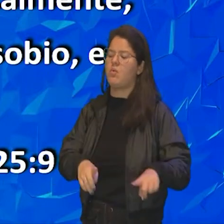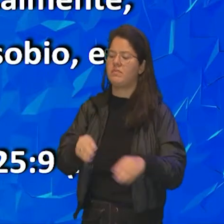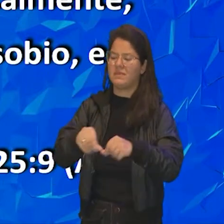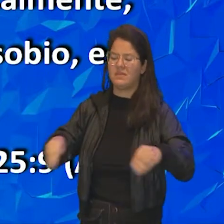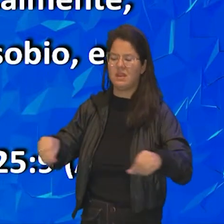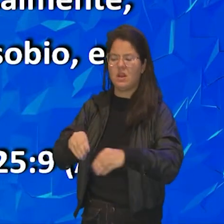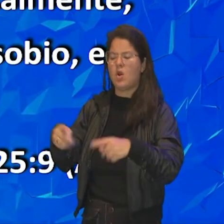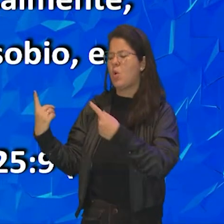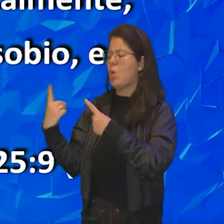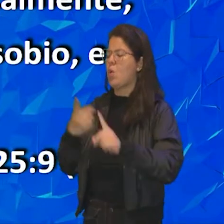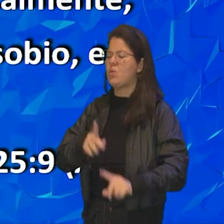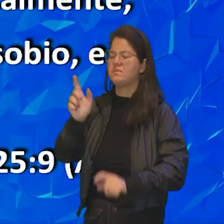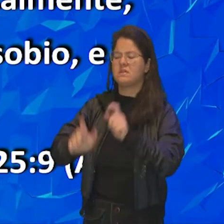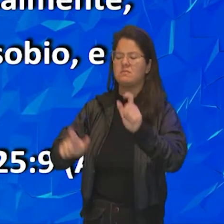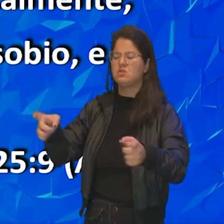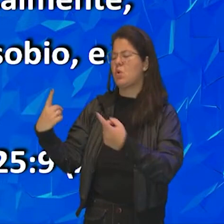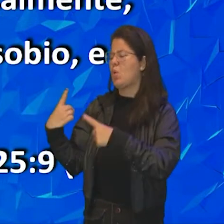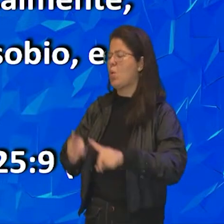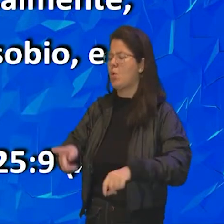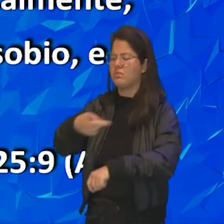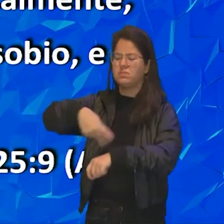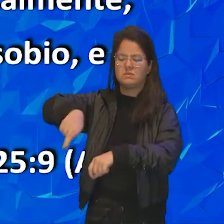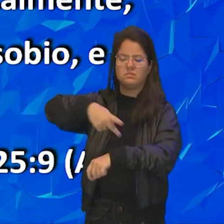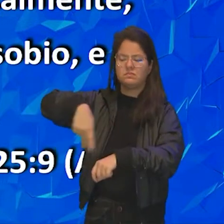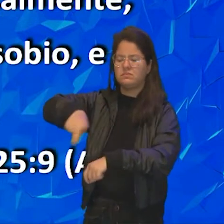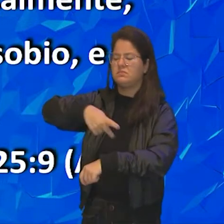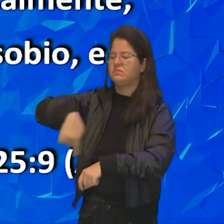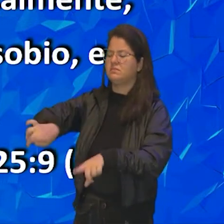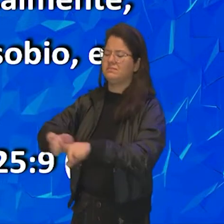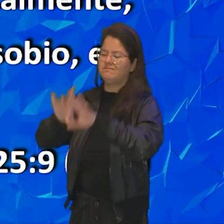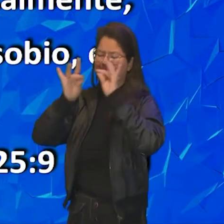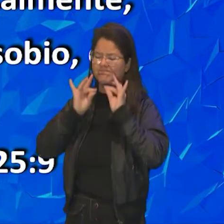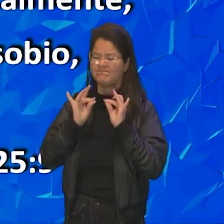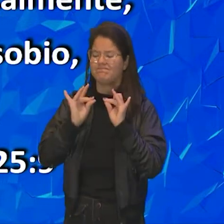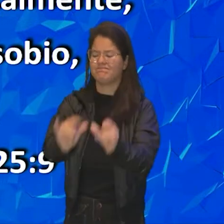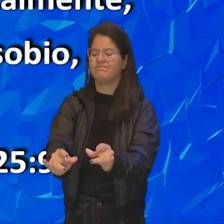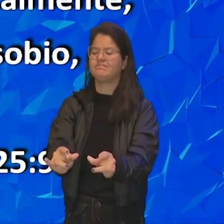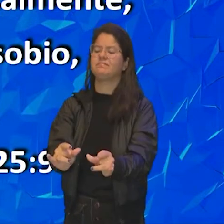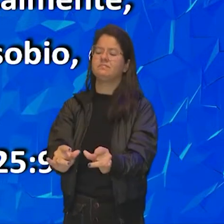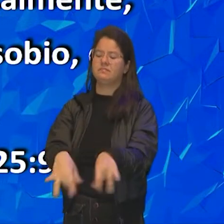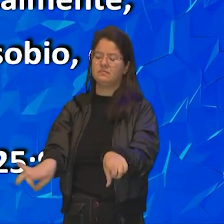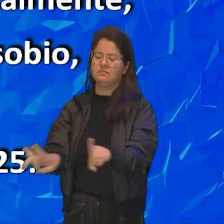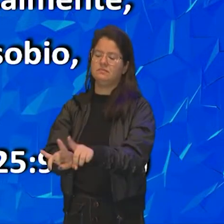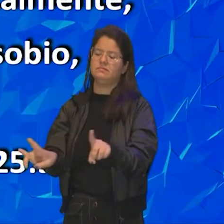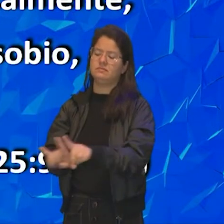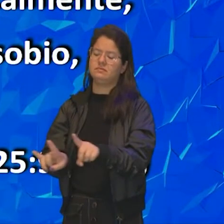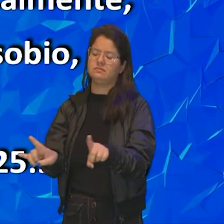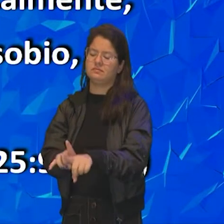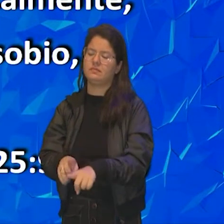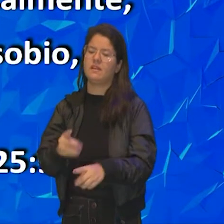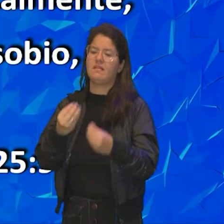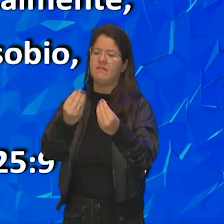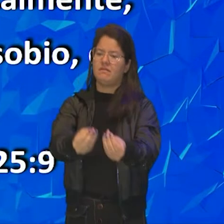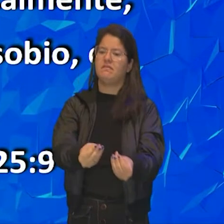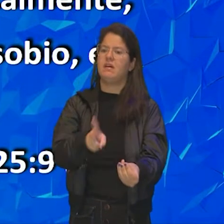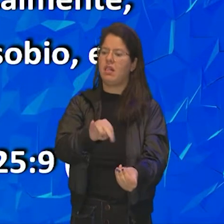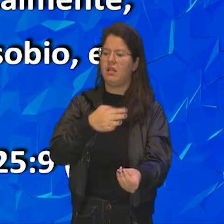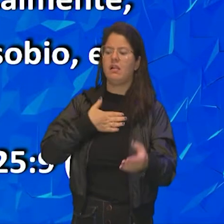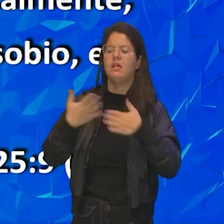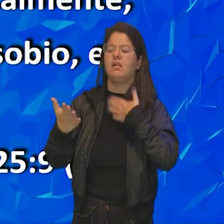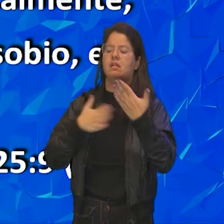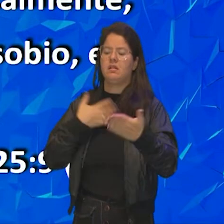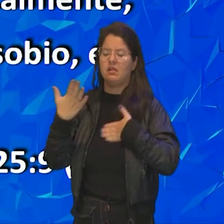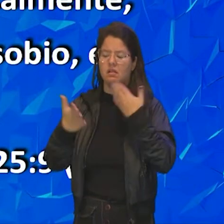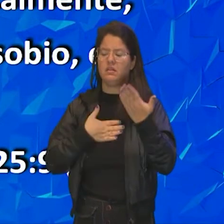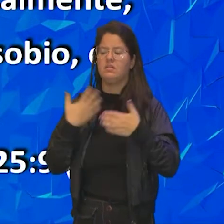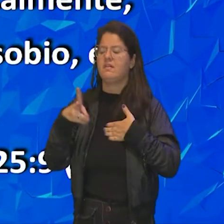seus moradores e contra estas nações em redor, e os destruirei totalmente, e os porei por objeto de espanto,